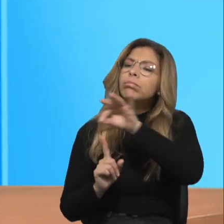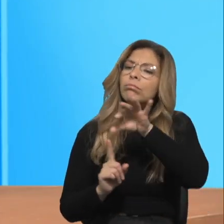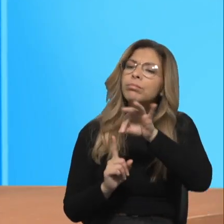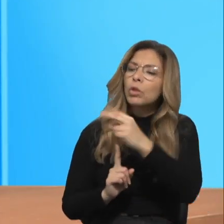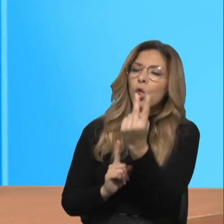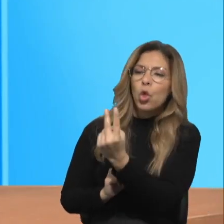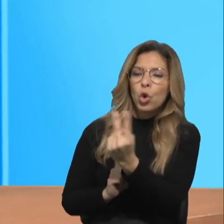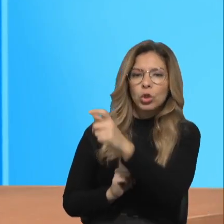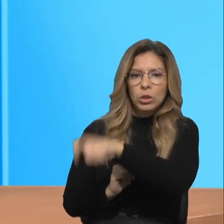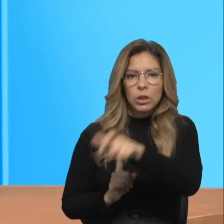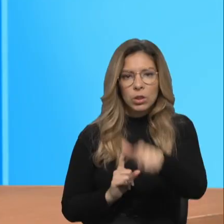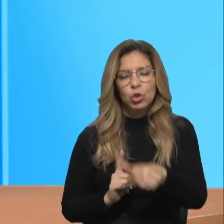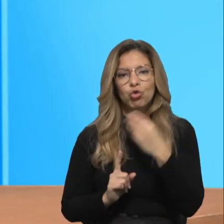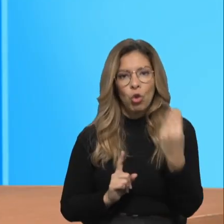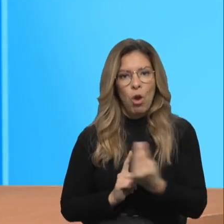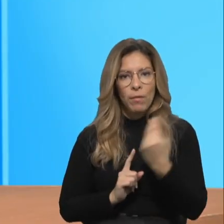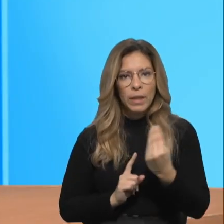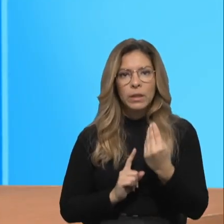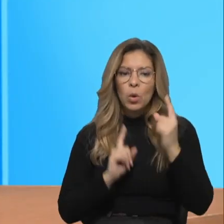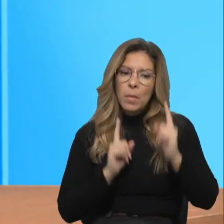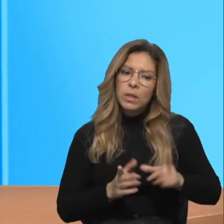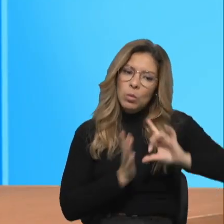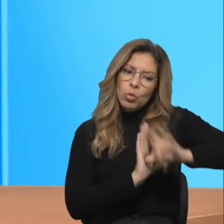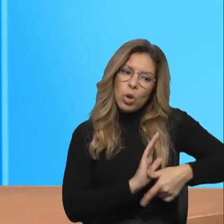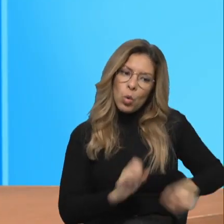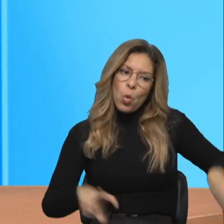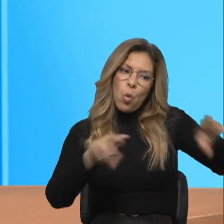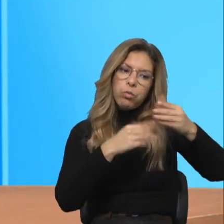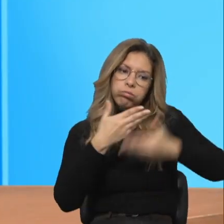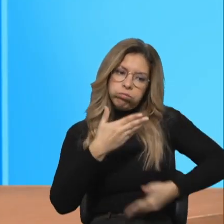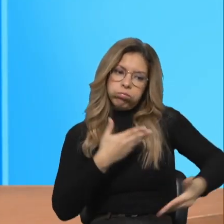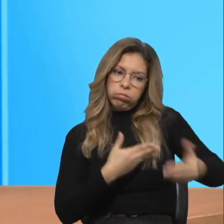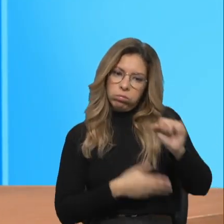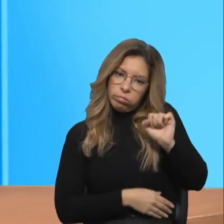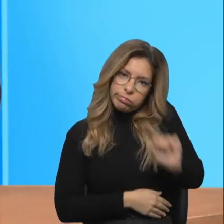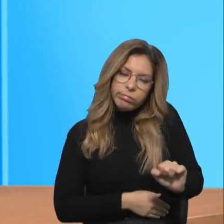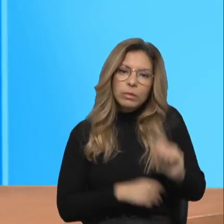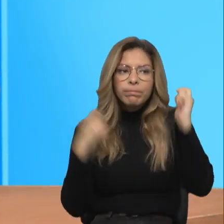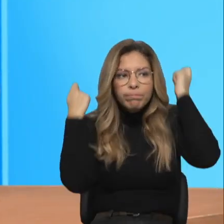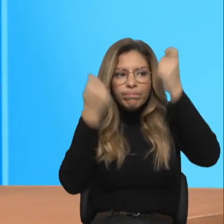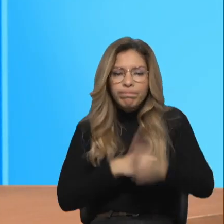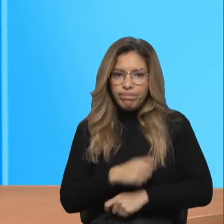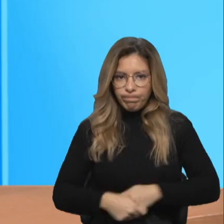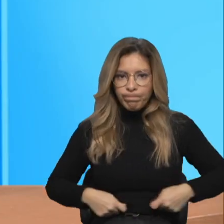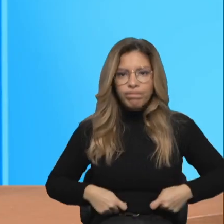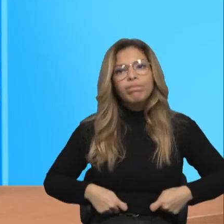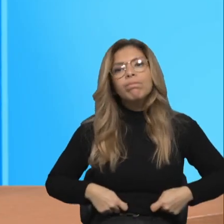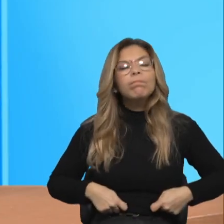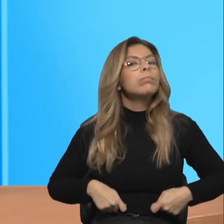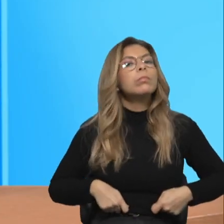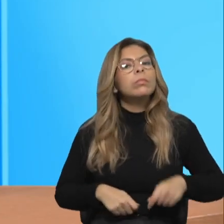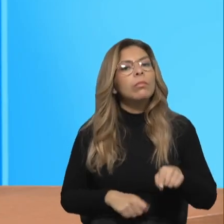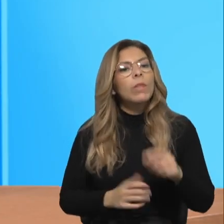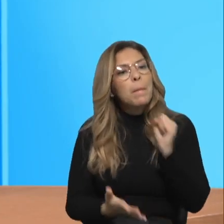dominicanos para começar uma obra propriamente dominicana. Algo que marcasse em Angola a presença